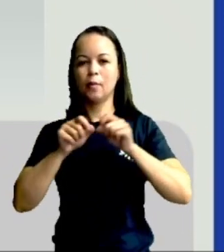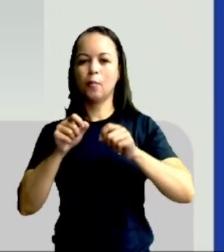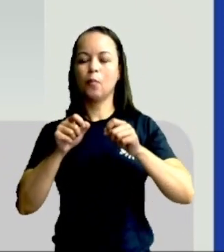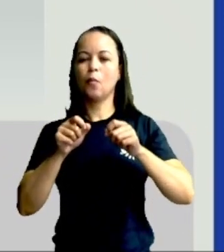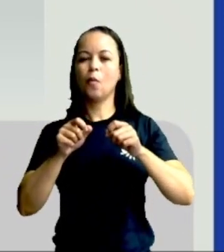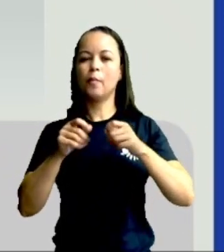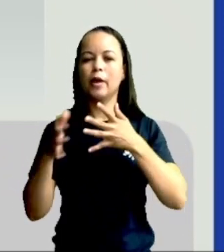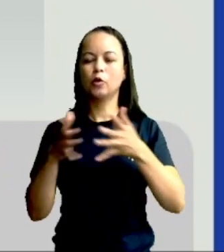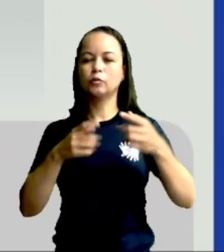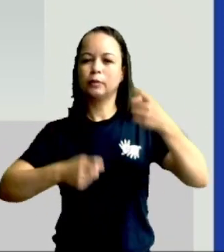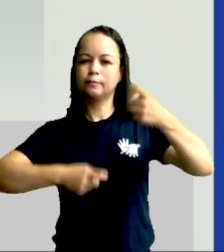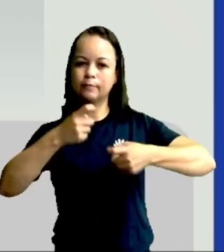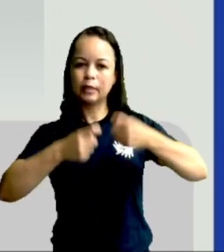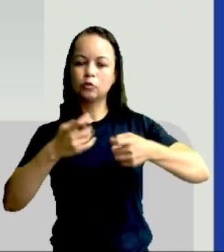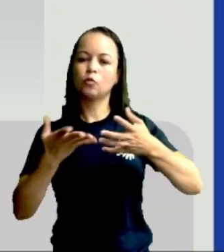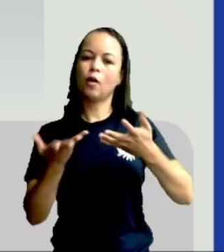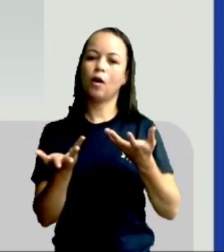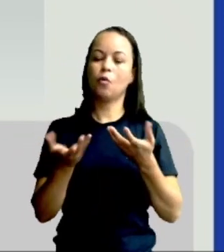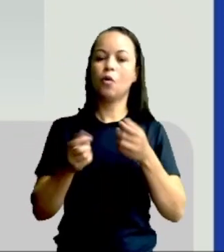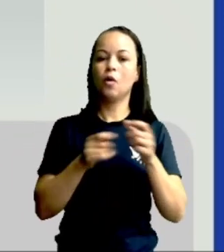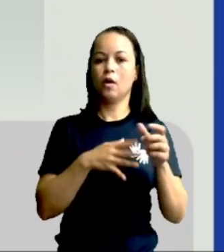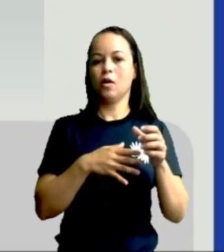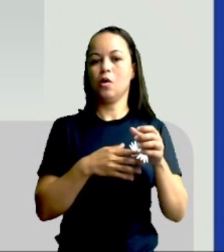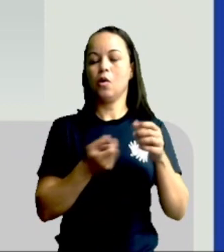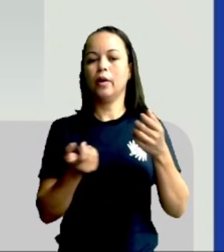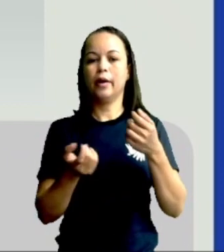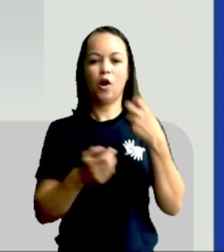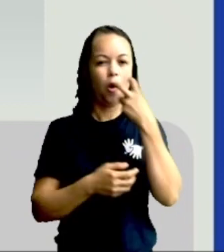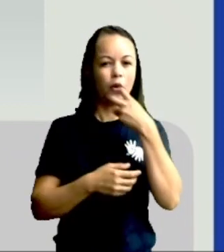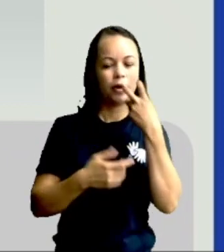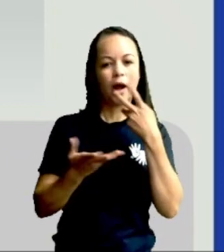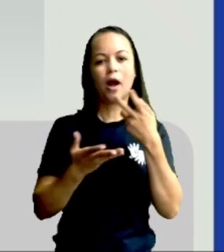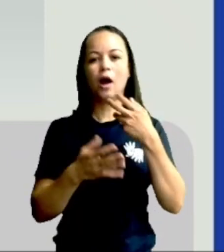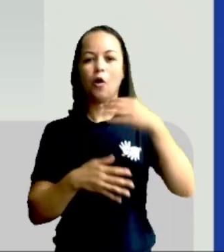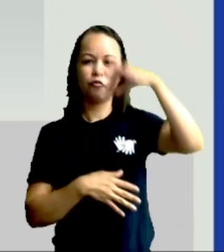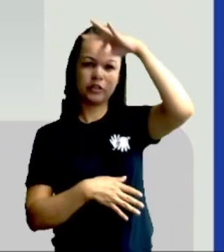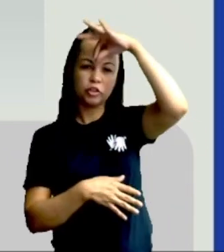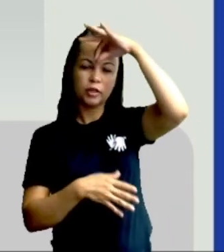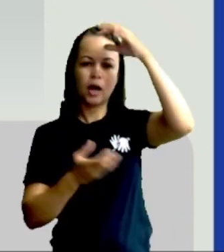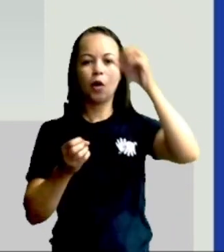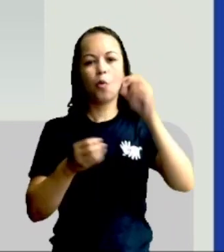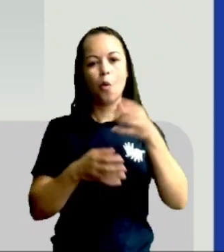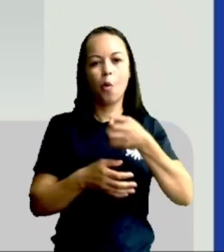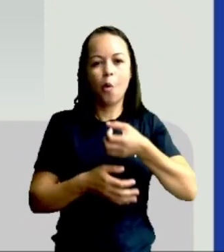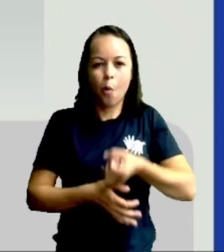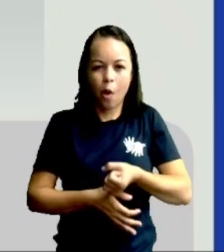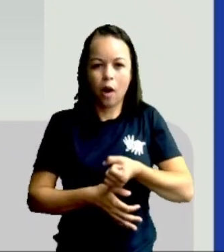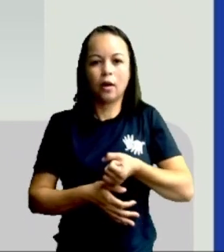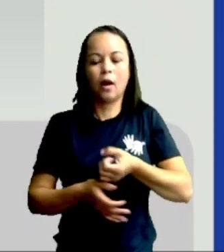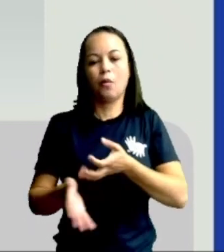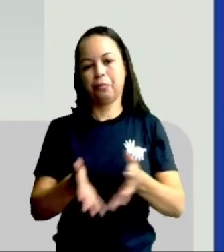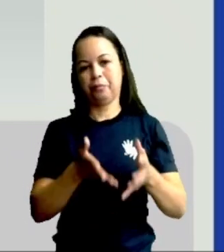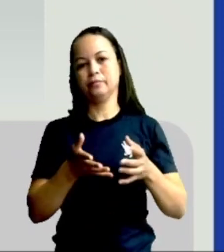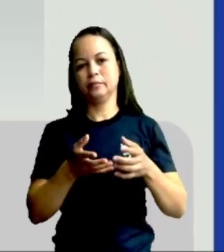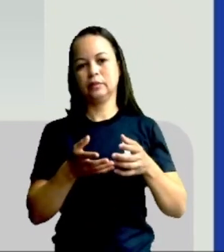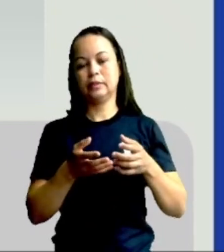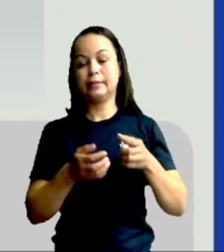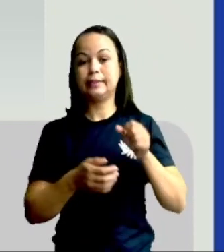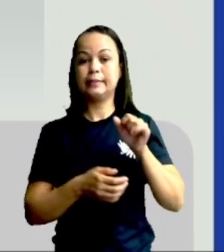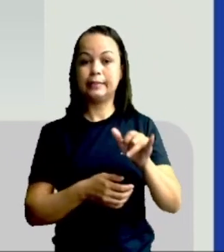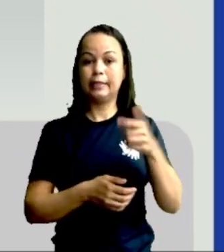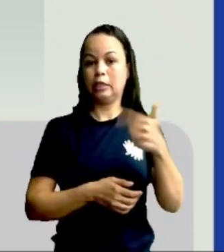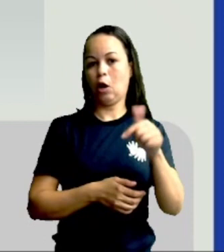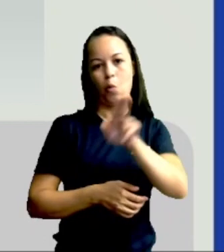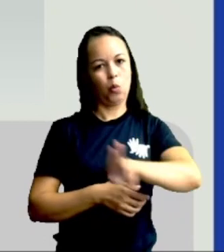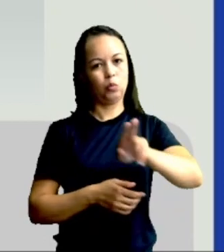contato sexual, seja ele oral, vaginal ou anal, sem o uso de camisinha masculina e feminina. Eu sei, gente, você pode estar dizendo,